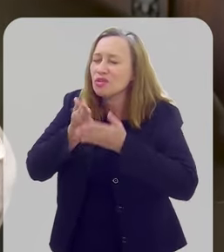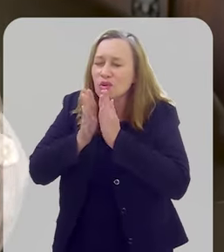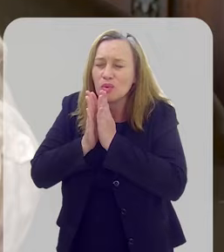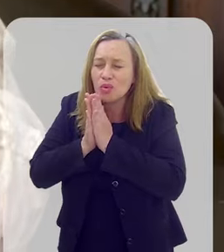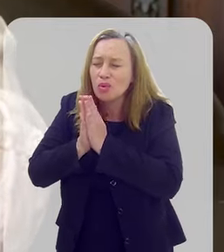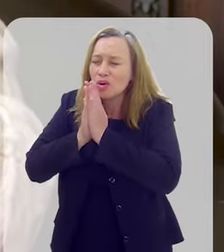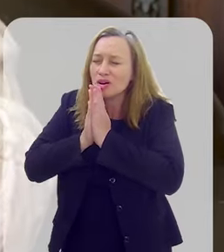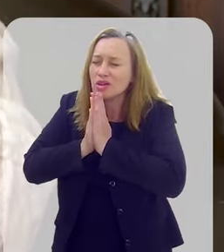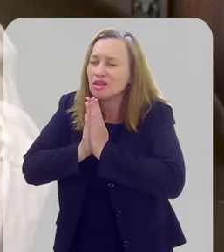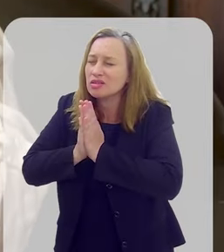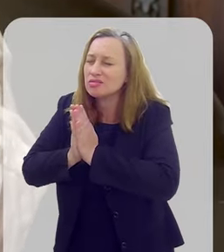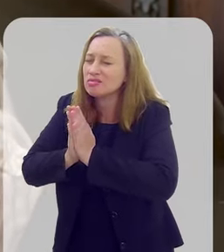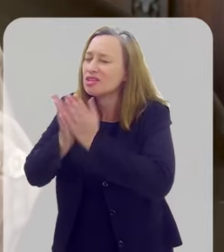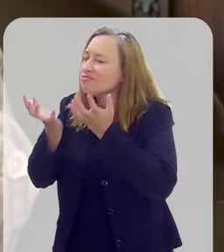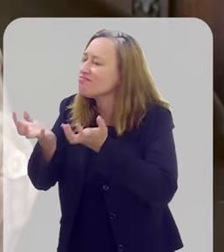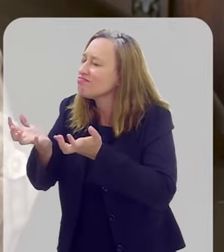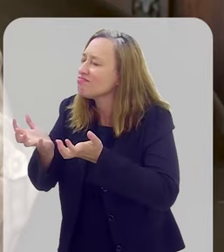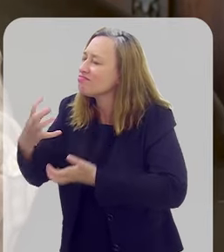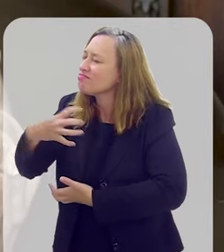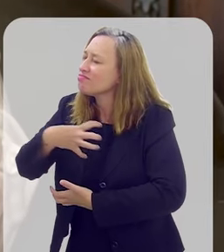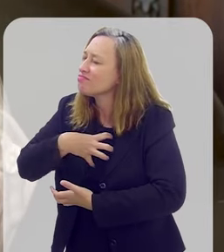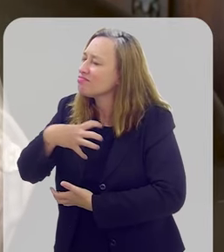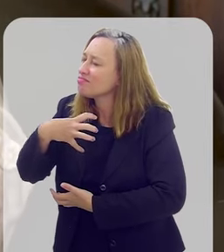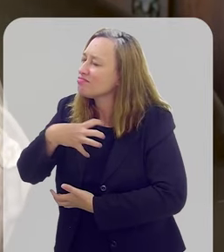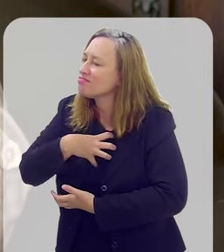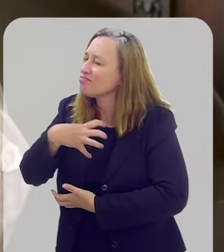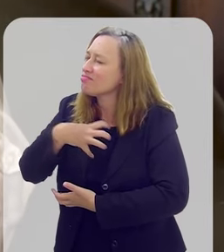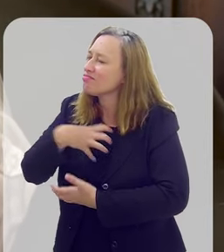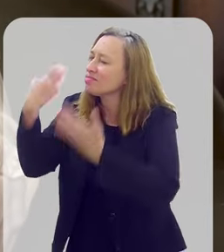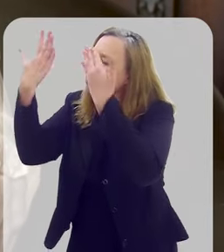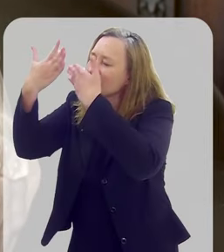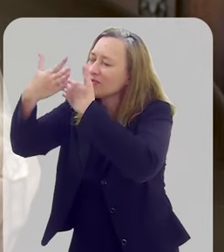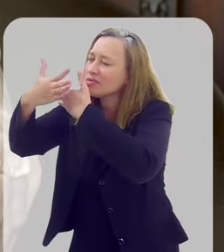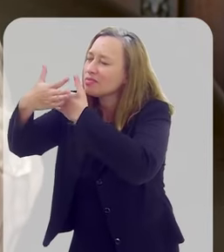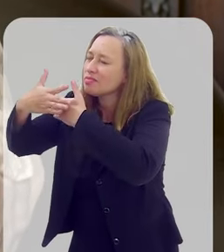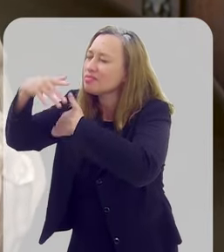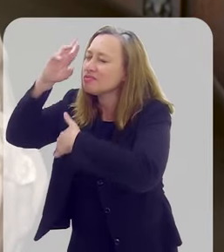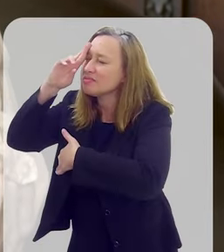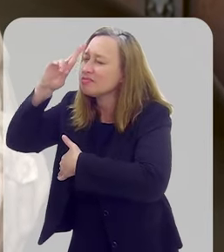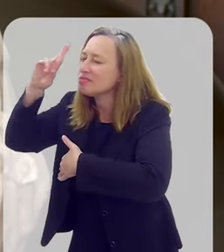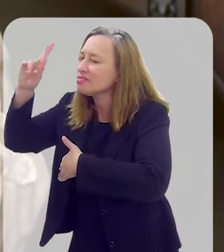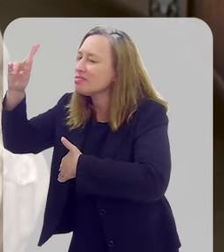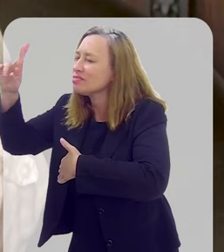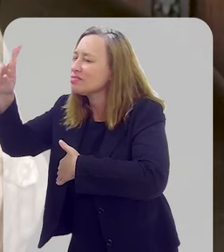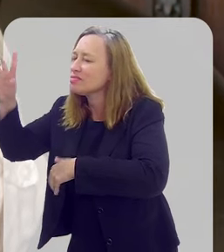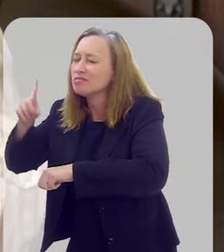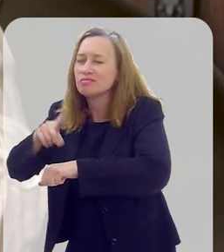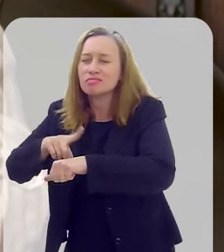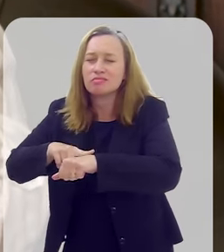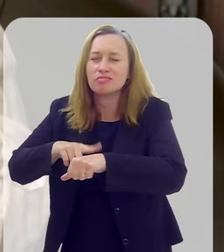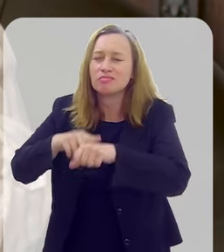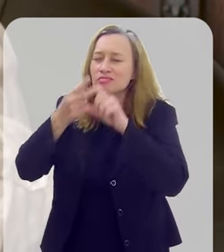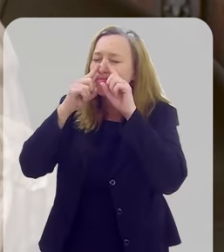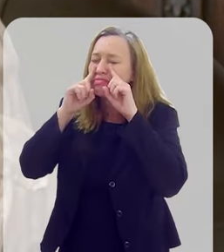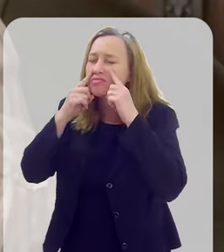oração vou tocar teus pés com minhas